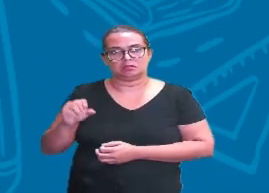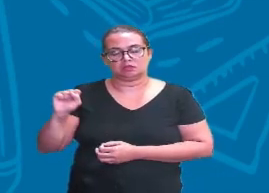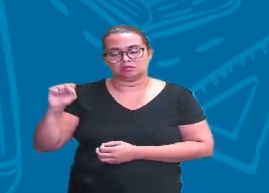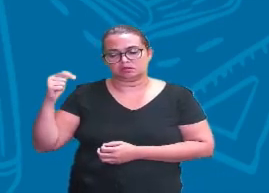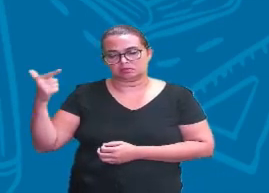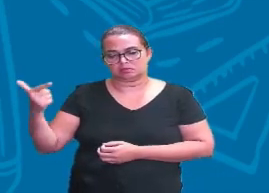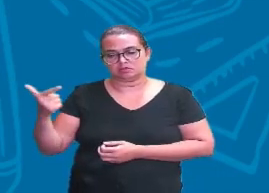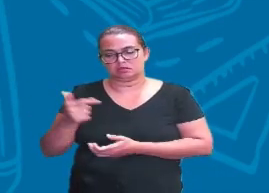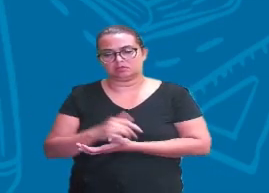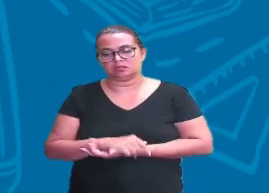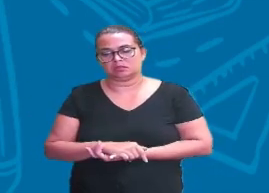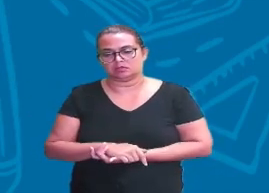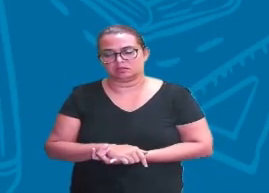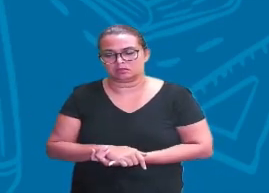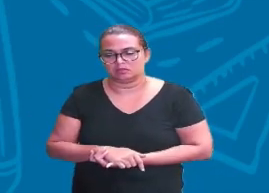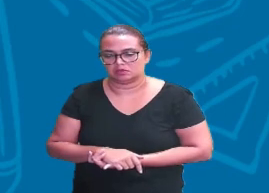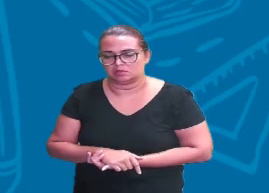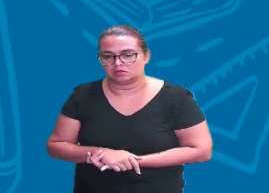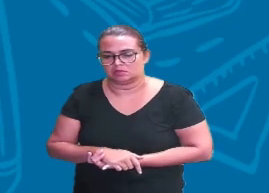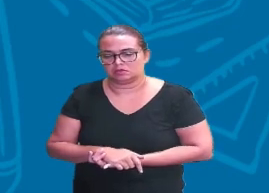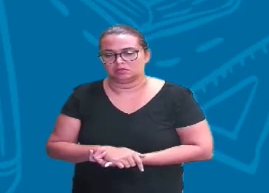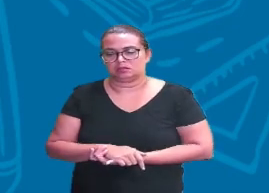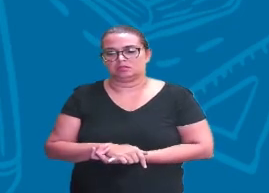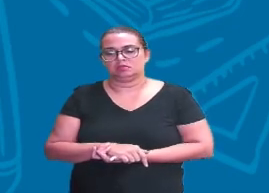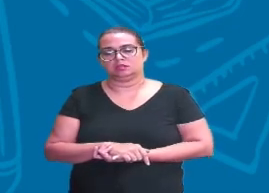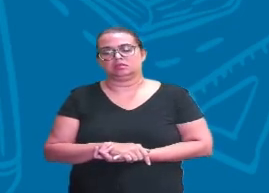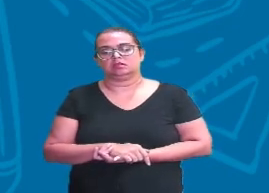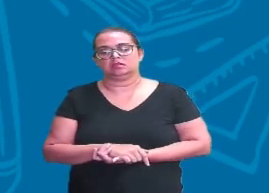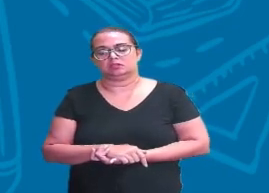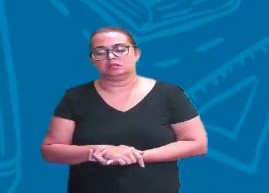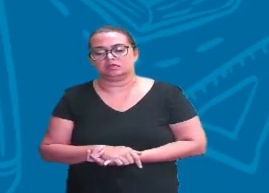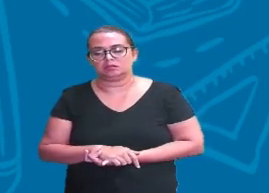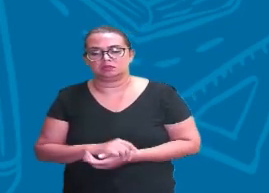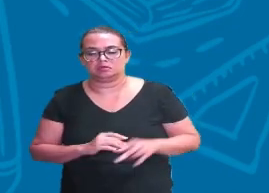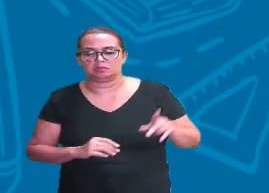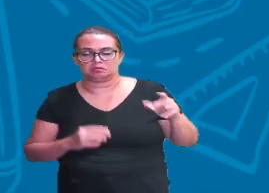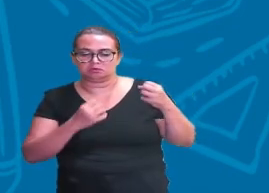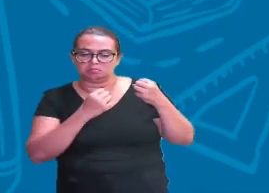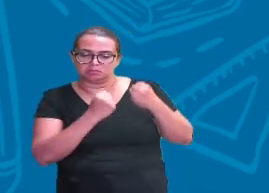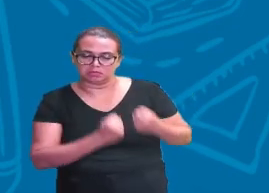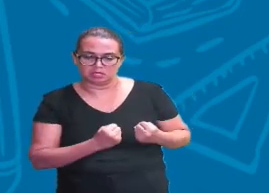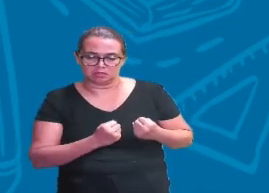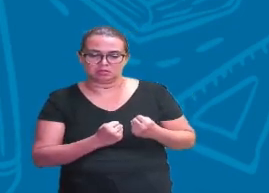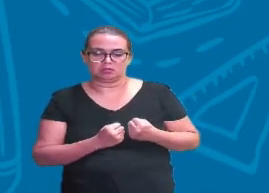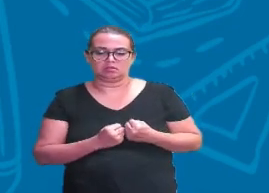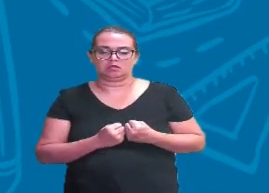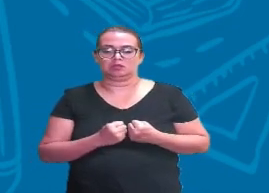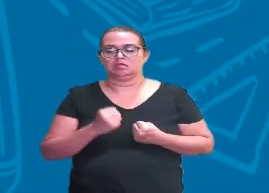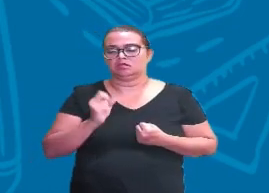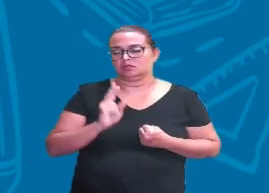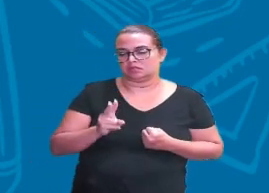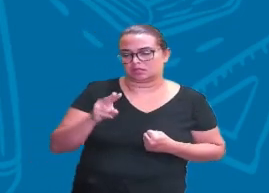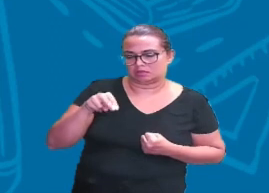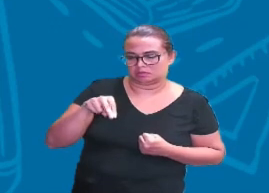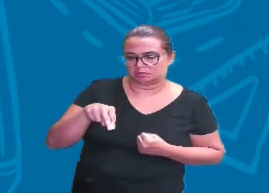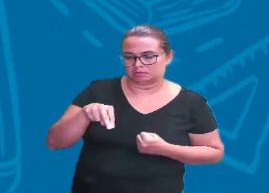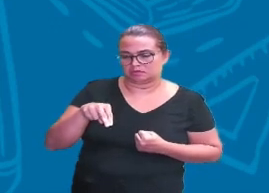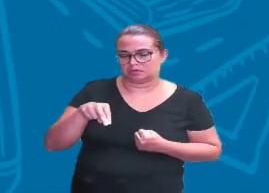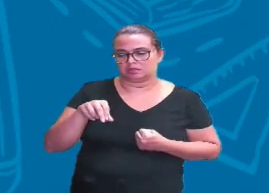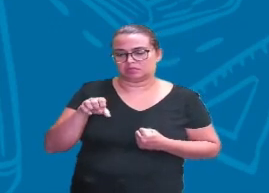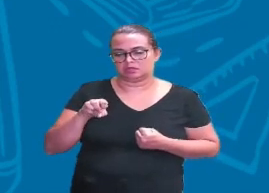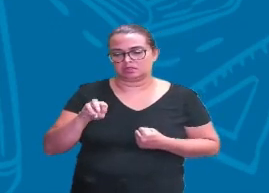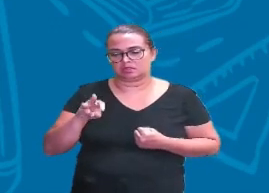2. Ok? Eu tenho aqui, o P significa peso, é dado em Newton. O que é Newton? Newton